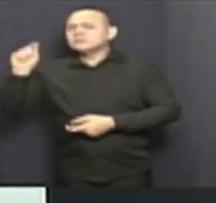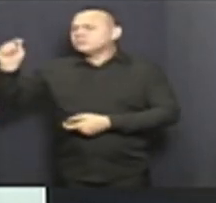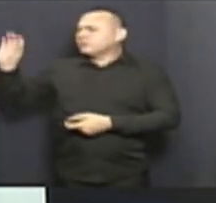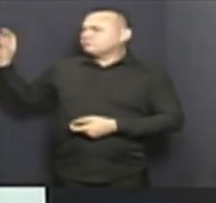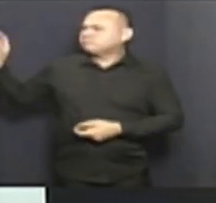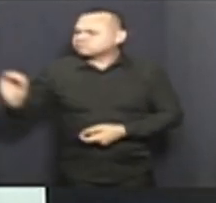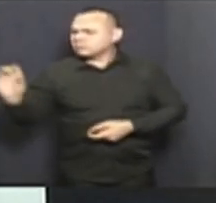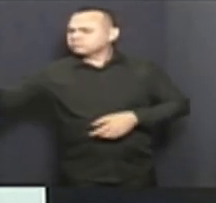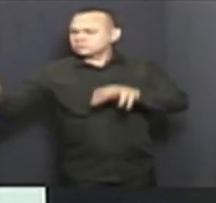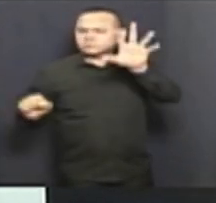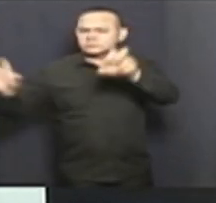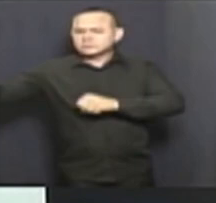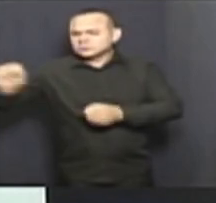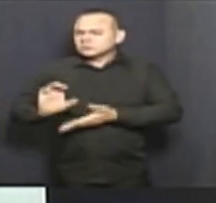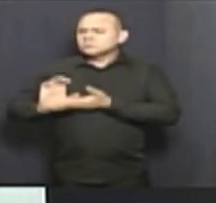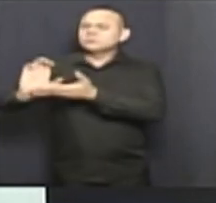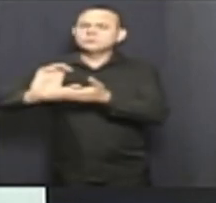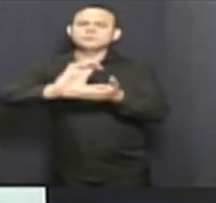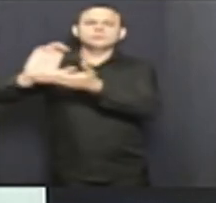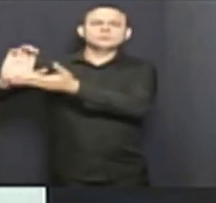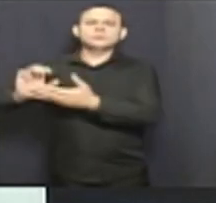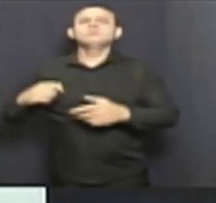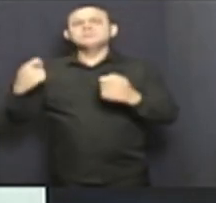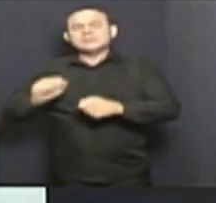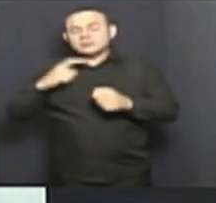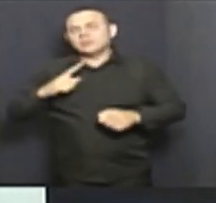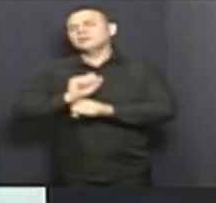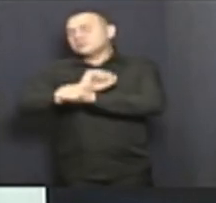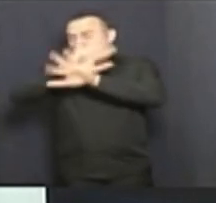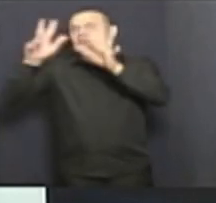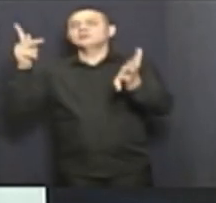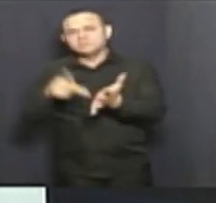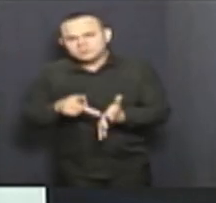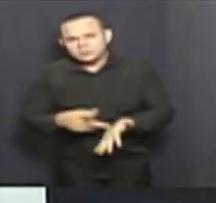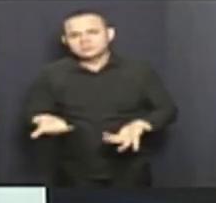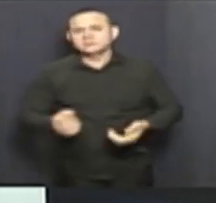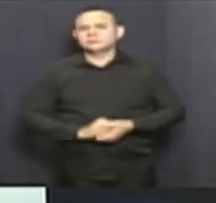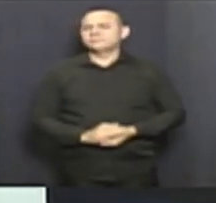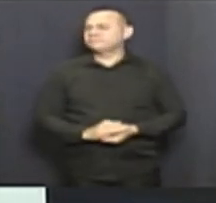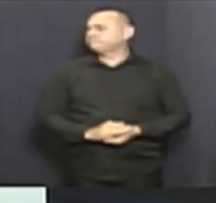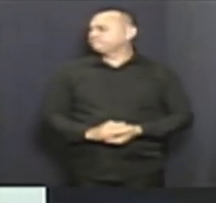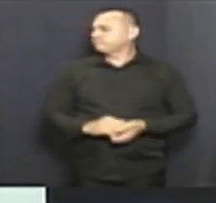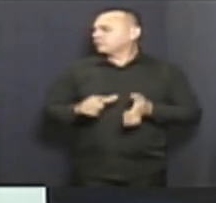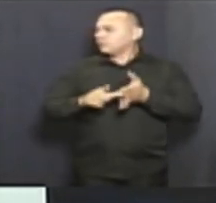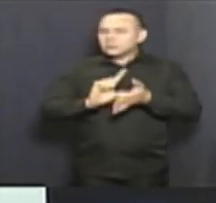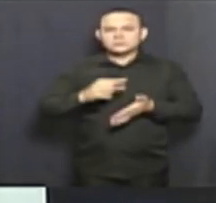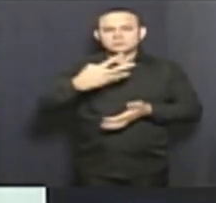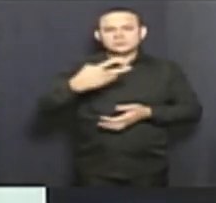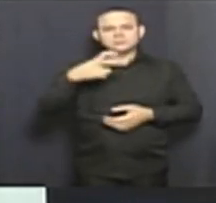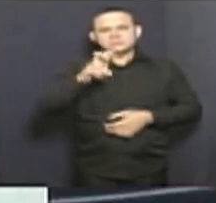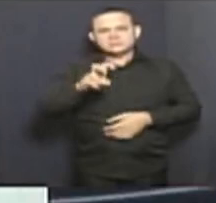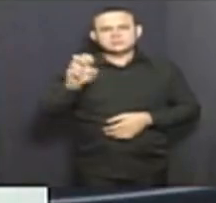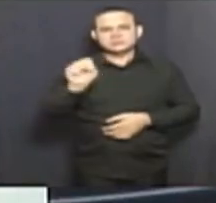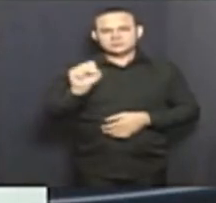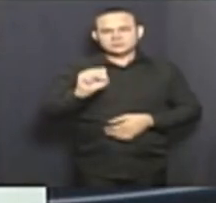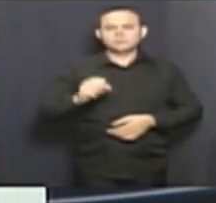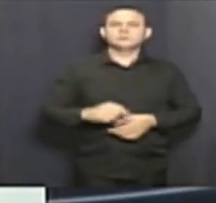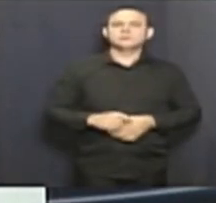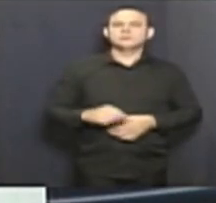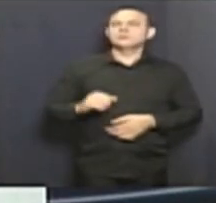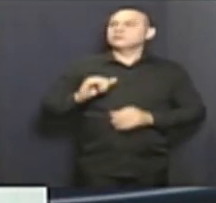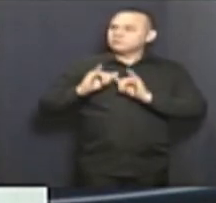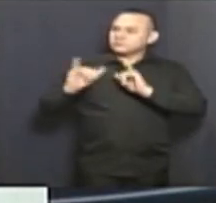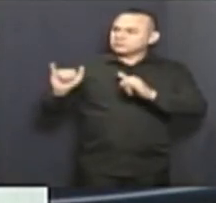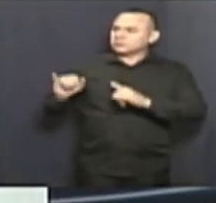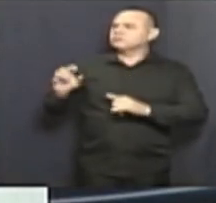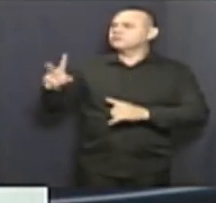vai o recurso pra onde investir o recurso tem que ter transparência com certeza antes dos 45 segundos ande rápido candidato queria só lembrar que são